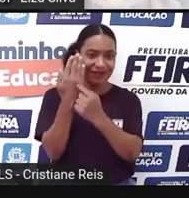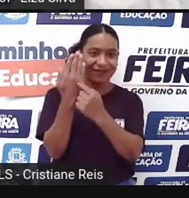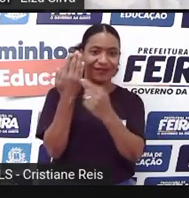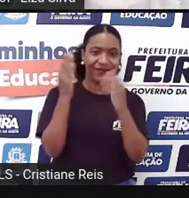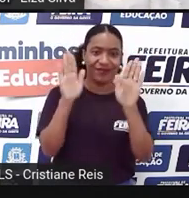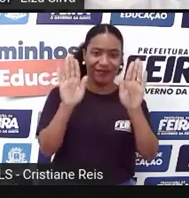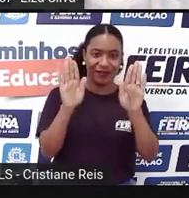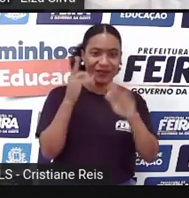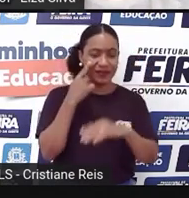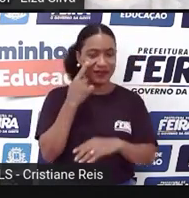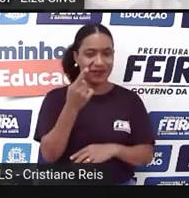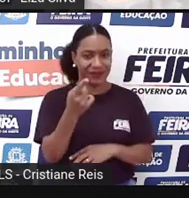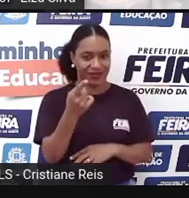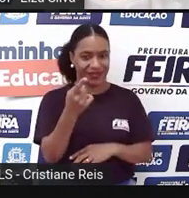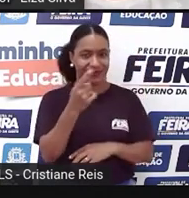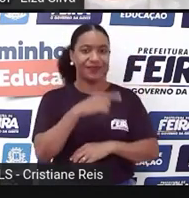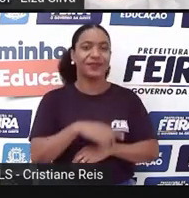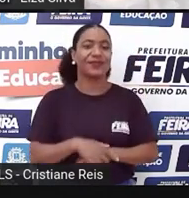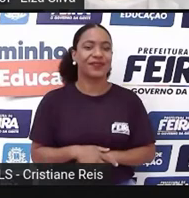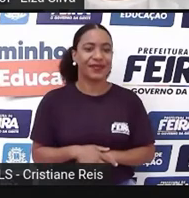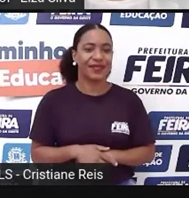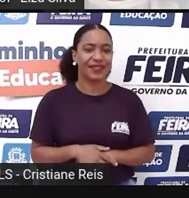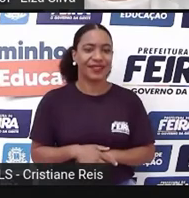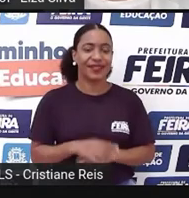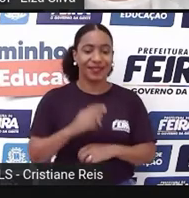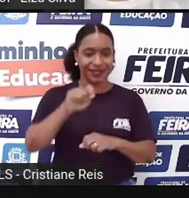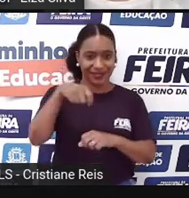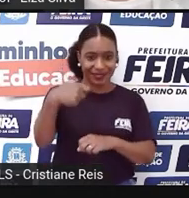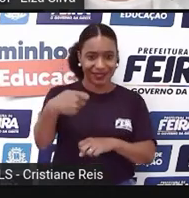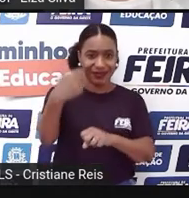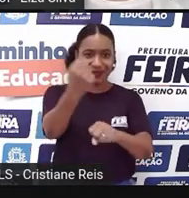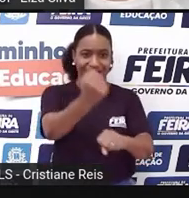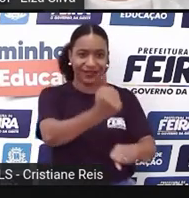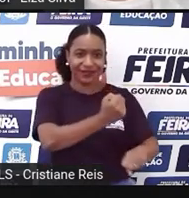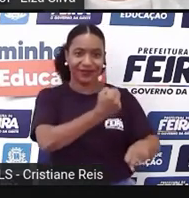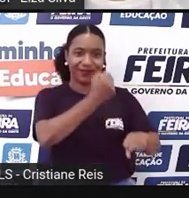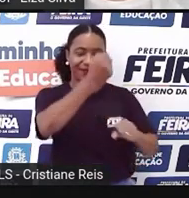Virar, rowing, remar,